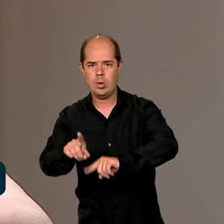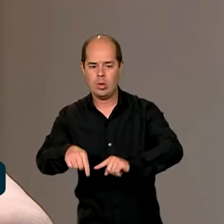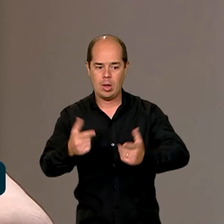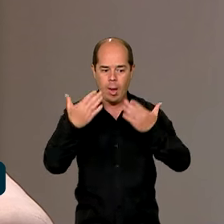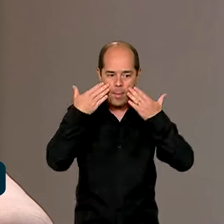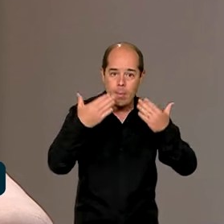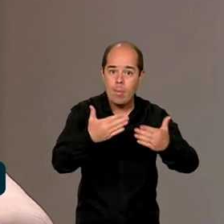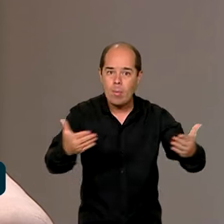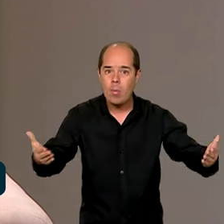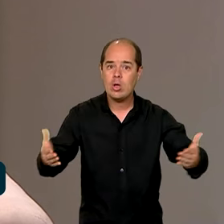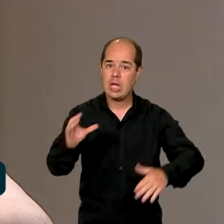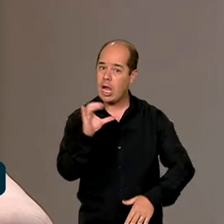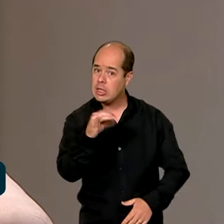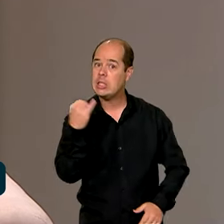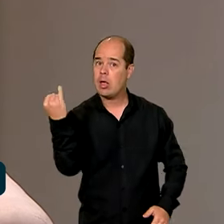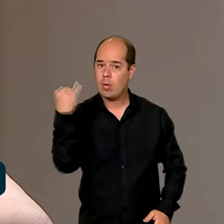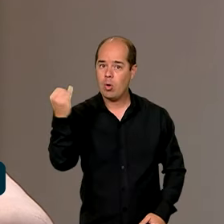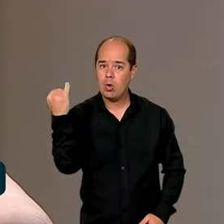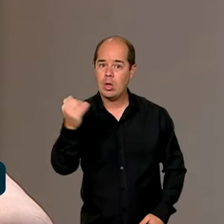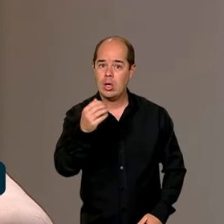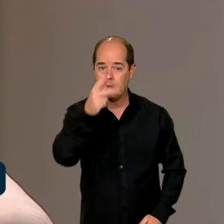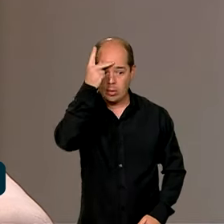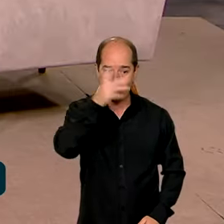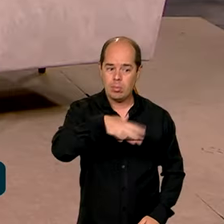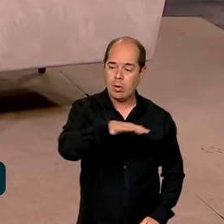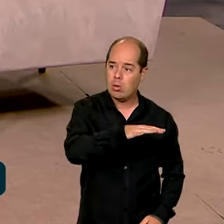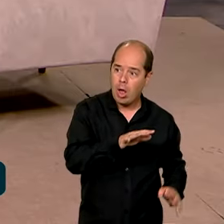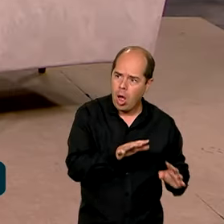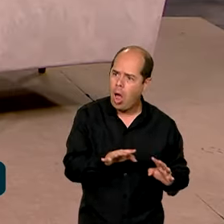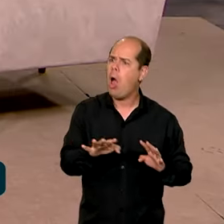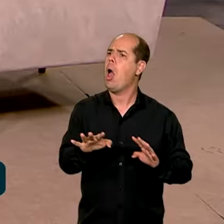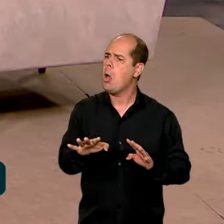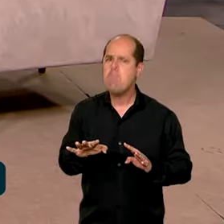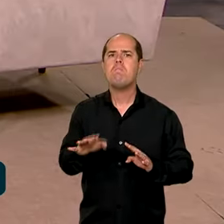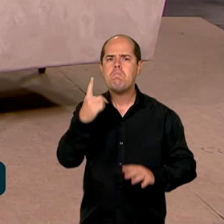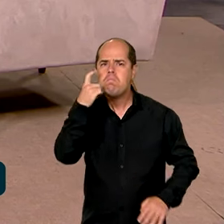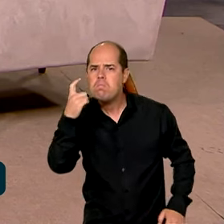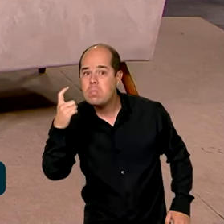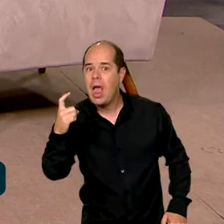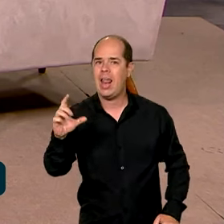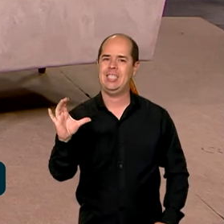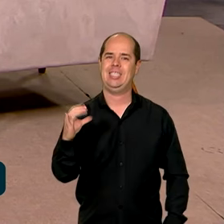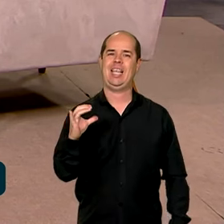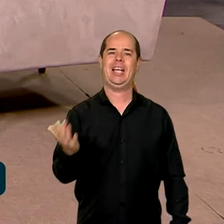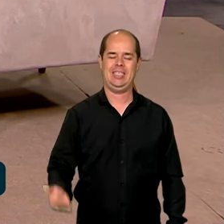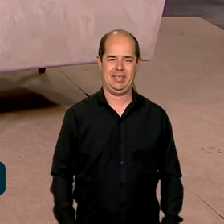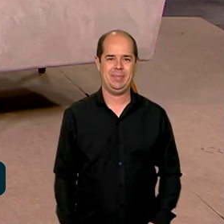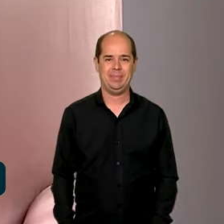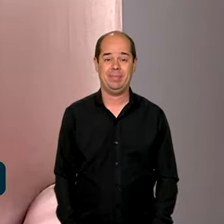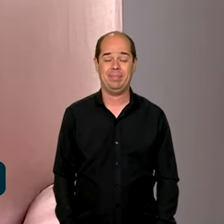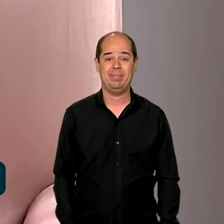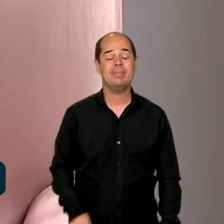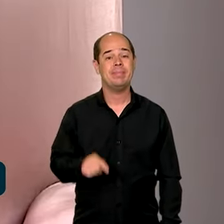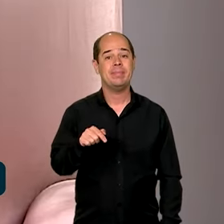isso desperta o interesse na sociedade pela ciência. Perfeito, presidente. E nessa edição do Jovem Cientista, o tema